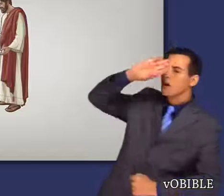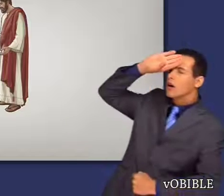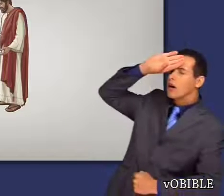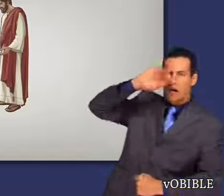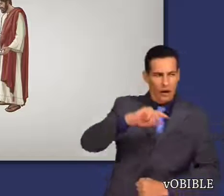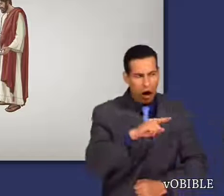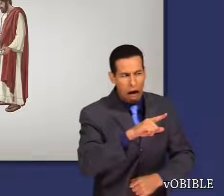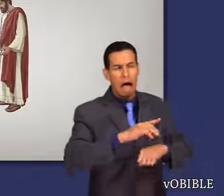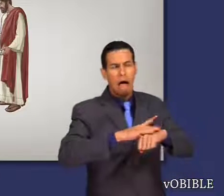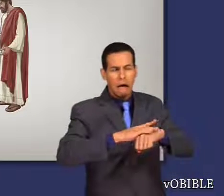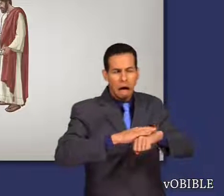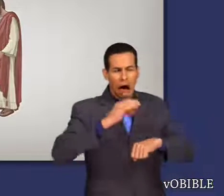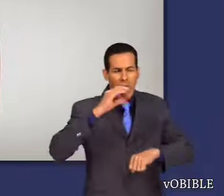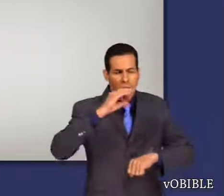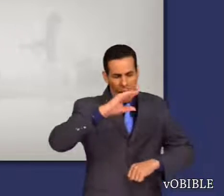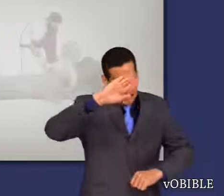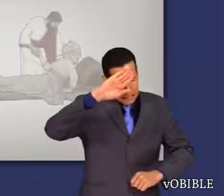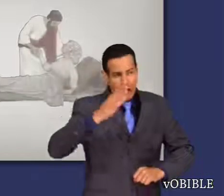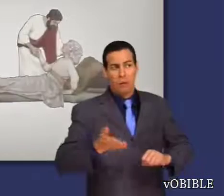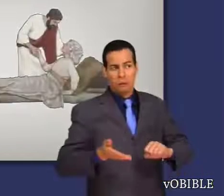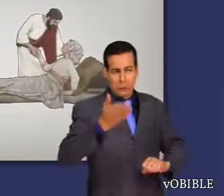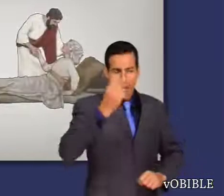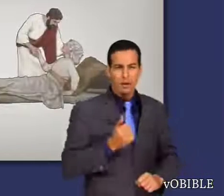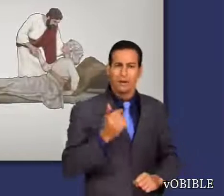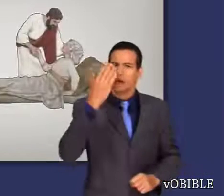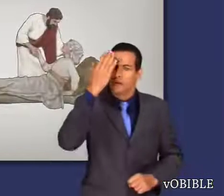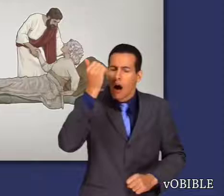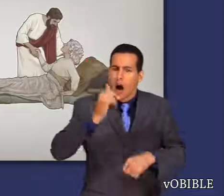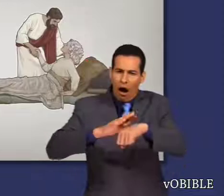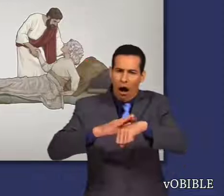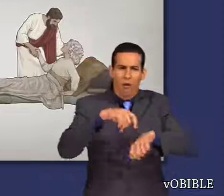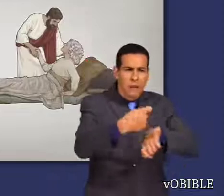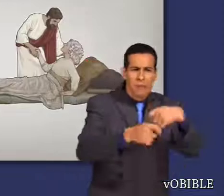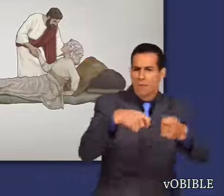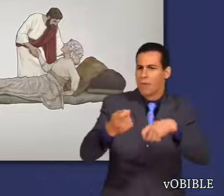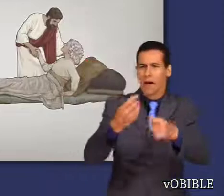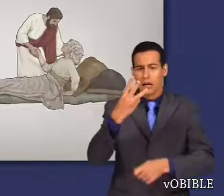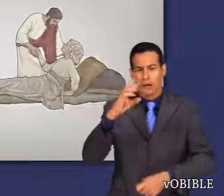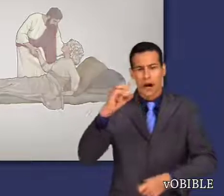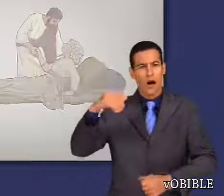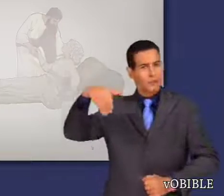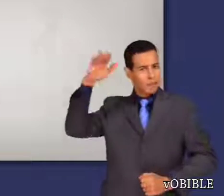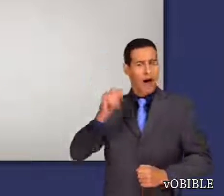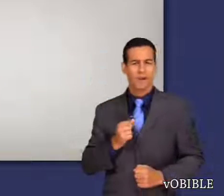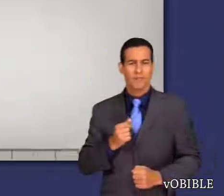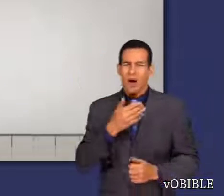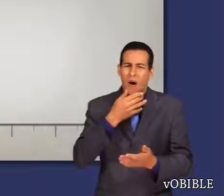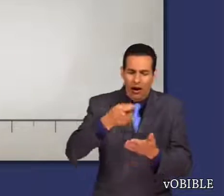Apenas Lucas fala de um homem coberto de lepra e da sogra de Pedro como tendo uma febre alta.